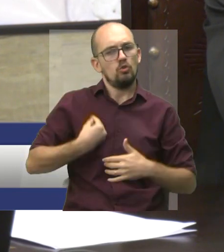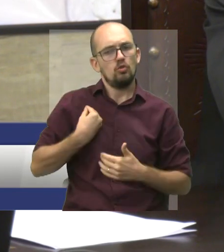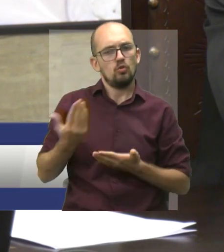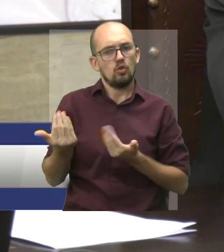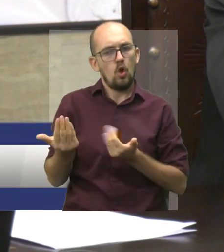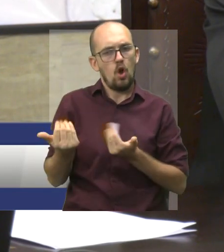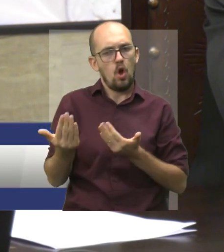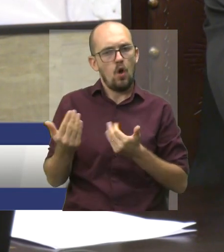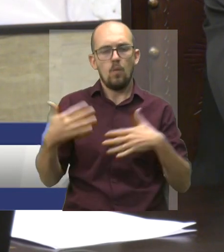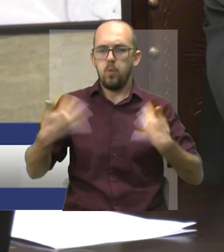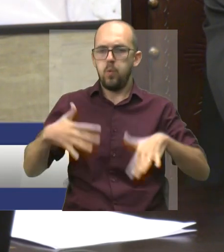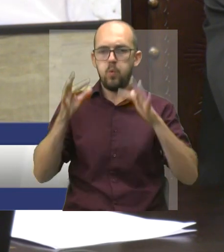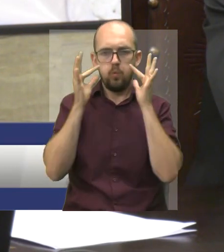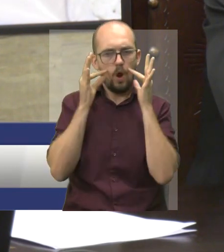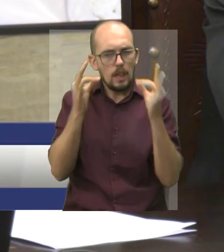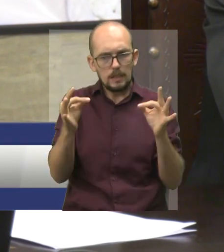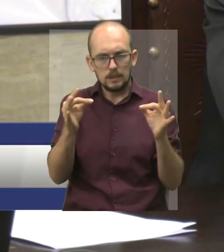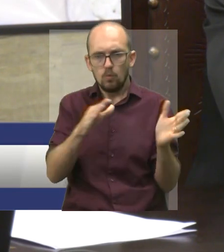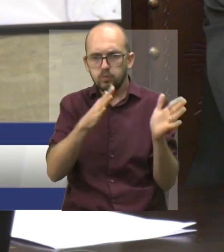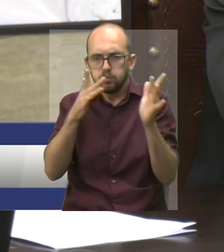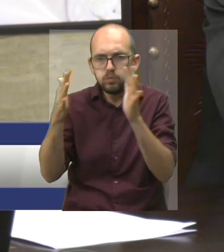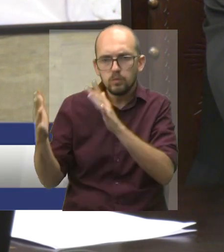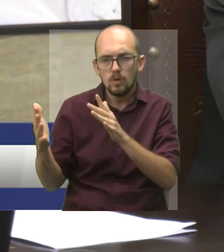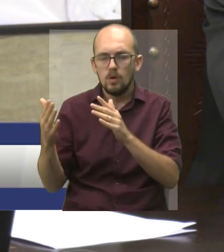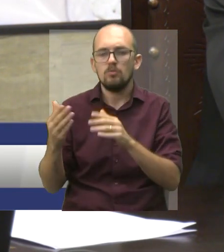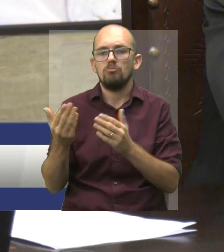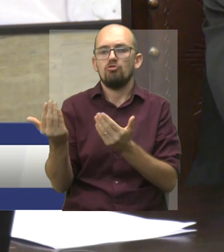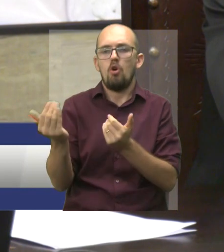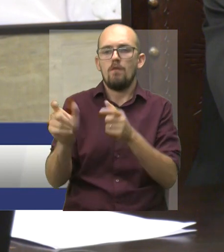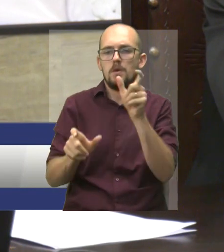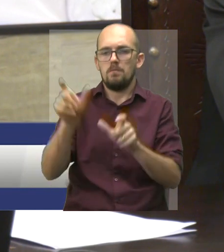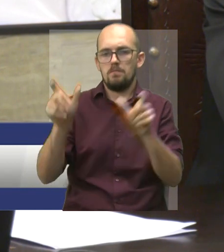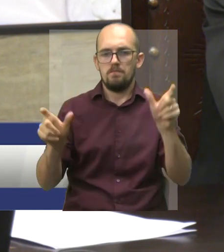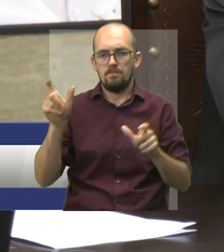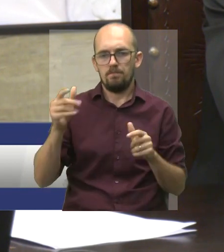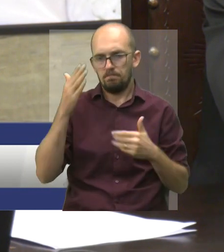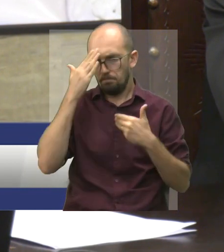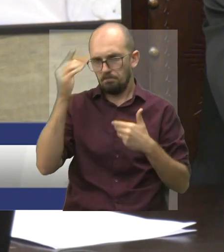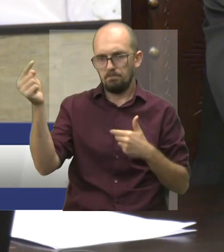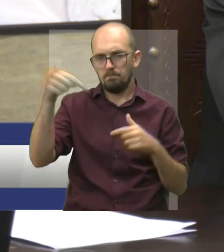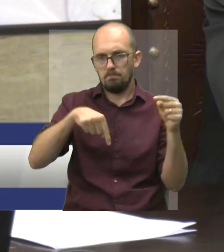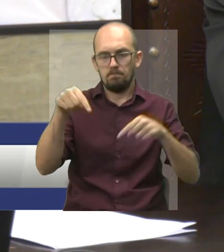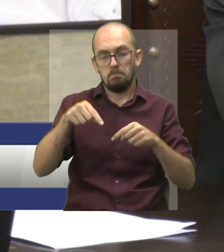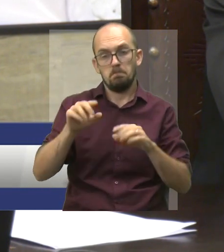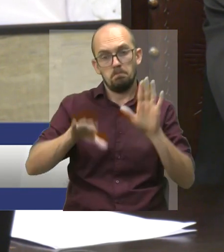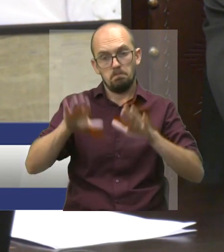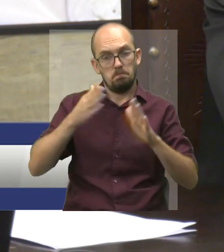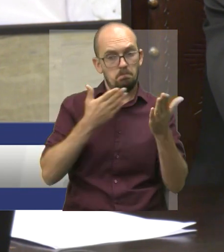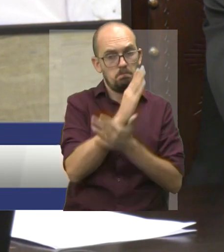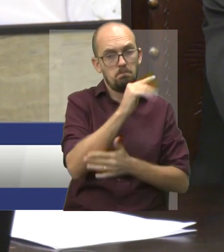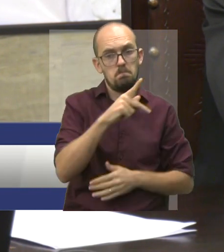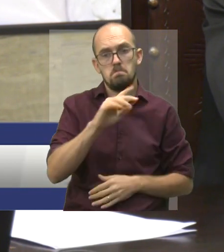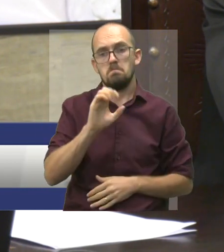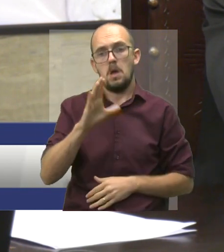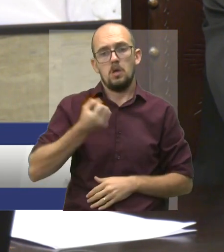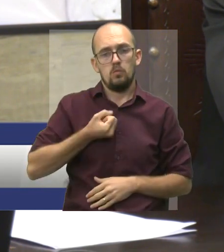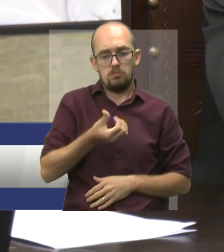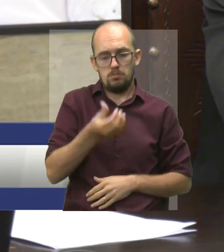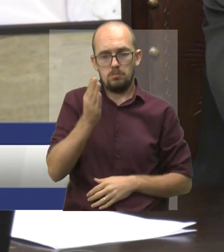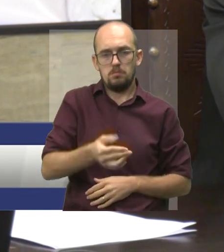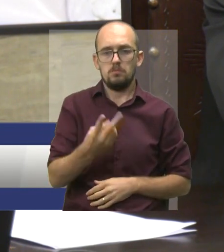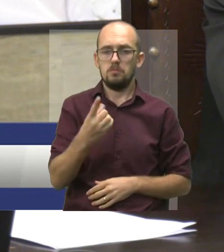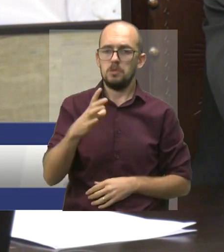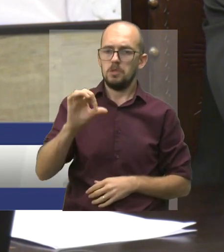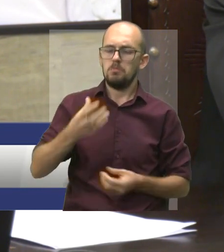público atento a que pode ocorrer se essa PEC for aprovada, a PEC 6/2019. Então, eu fico muito